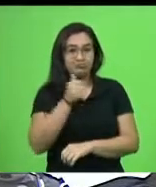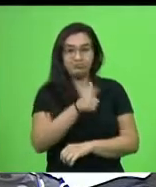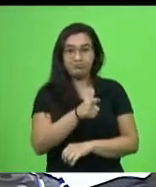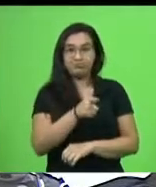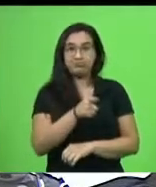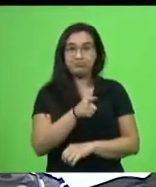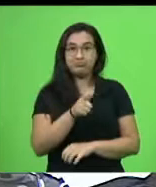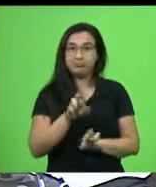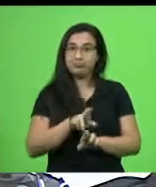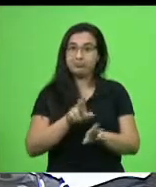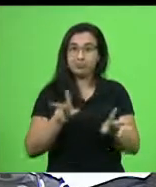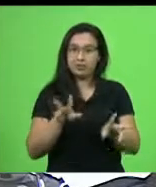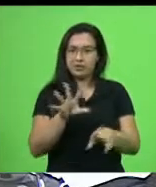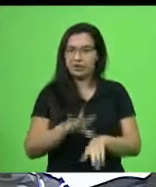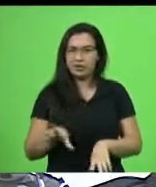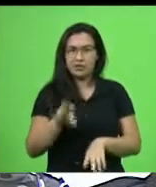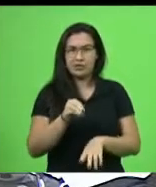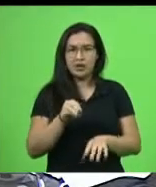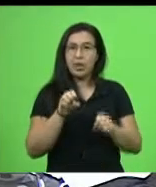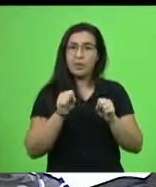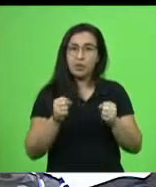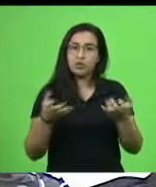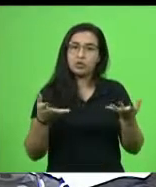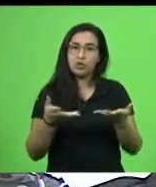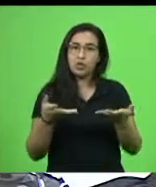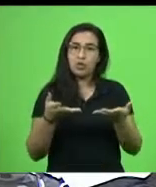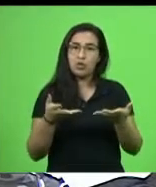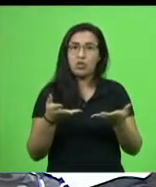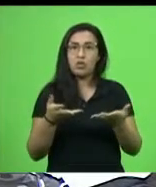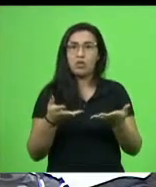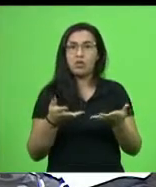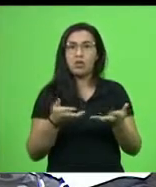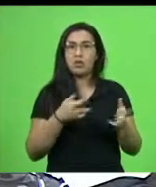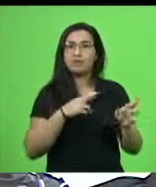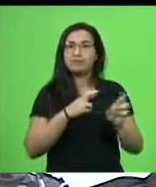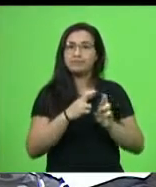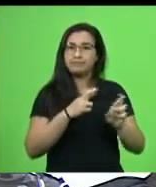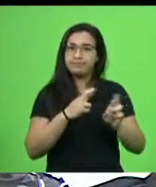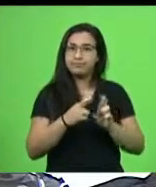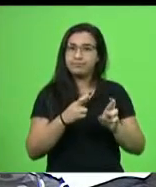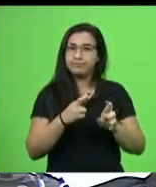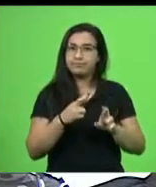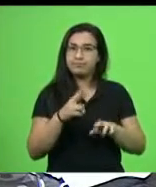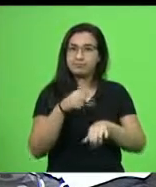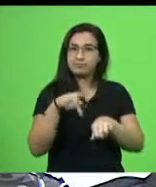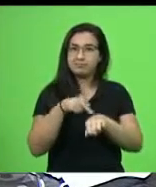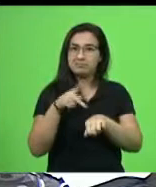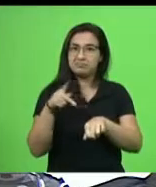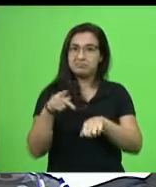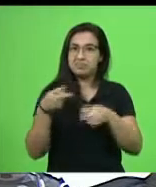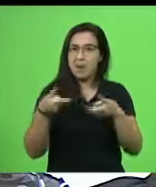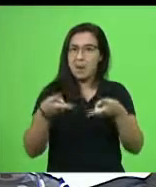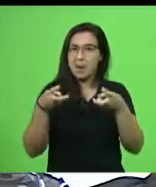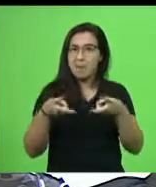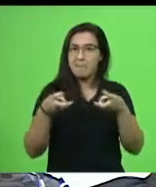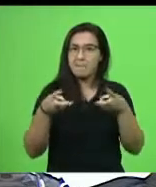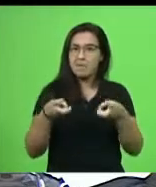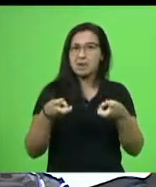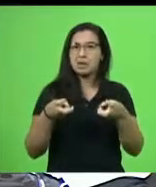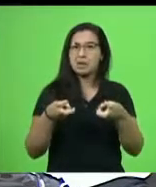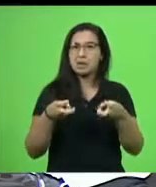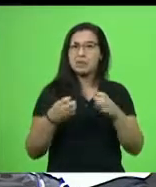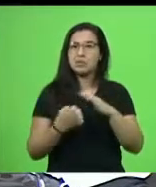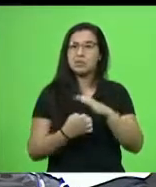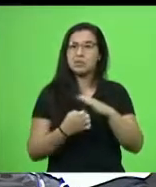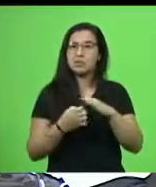diversas áreas, também uma referência até mesmo internacional de um modelo de desenvolvimento econômico